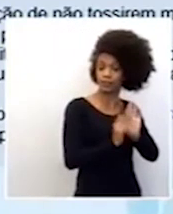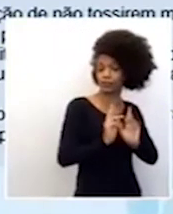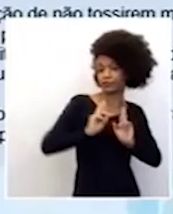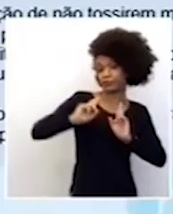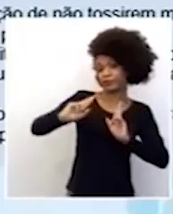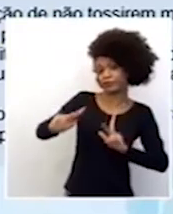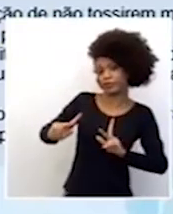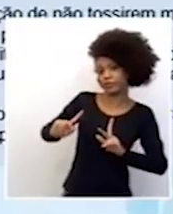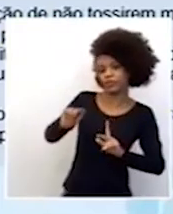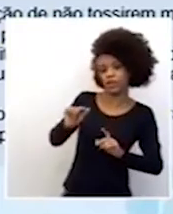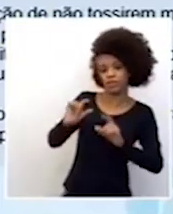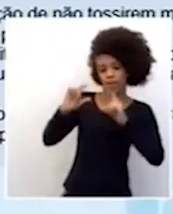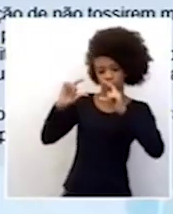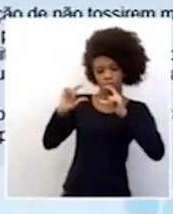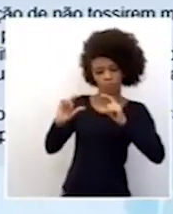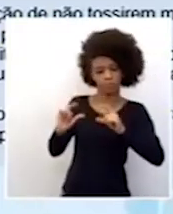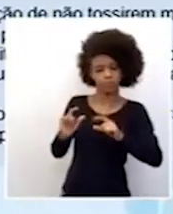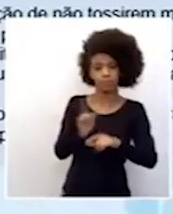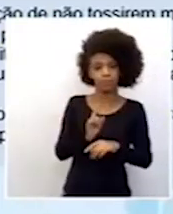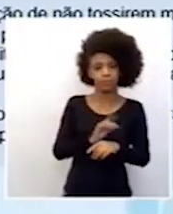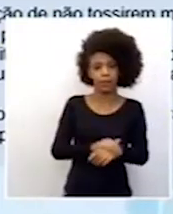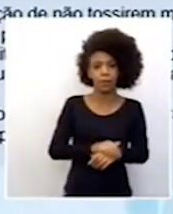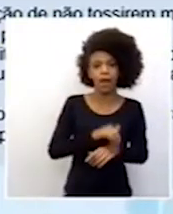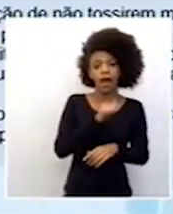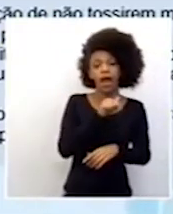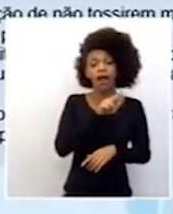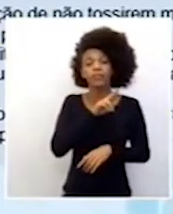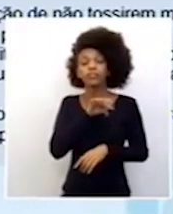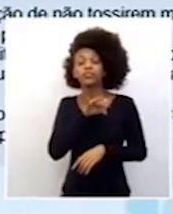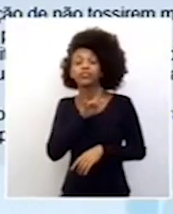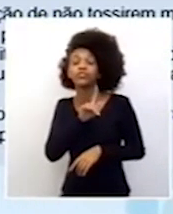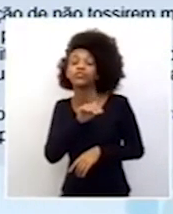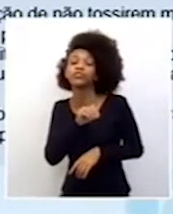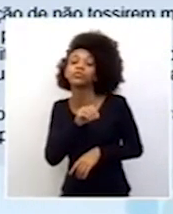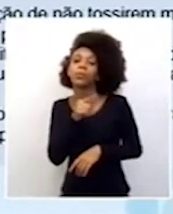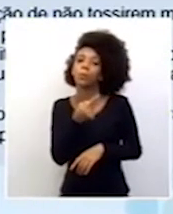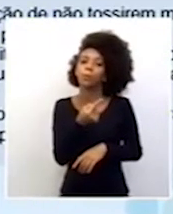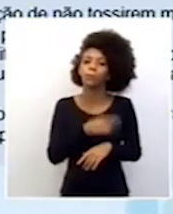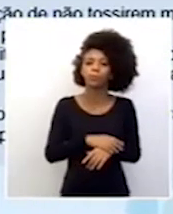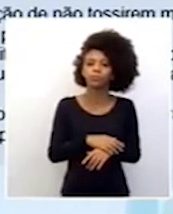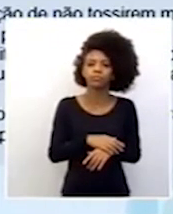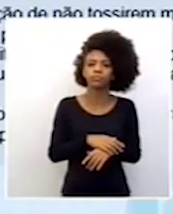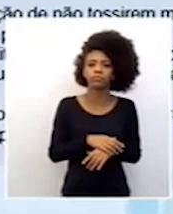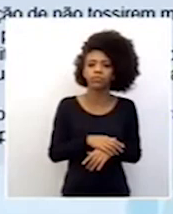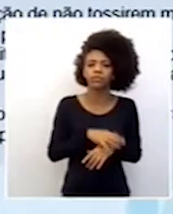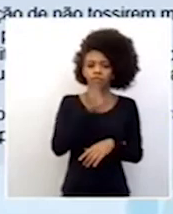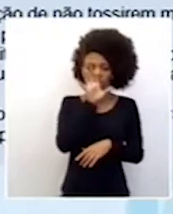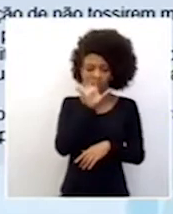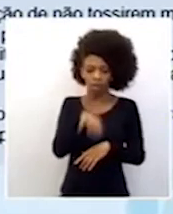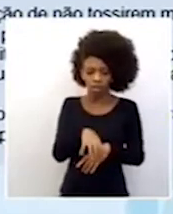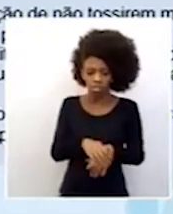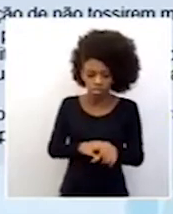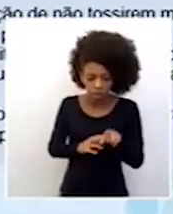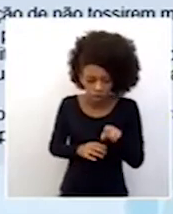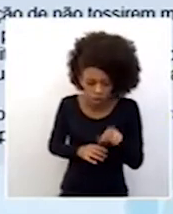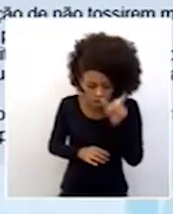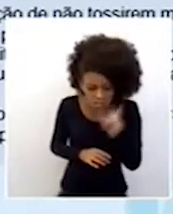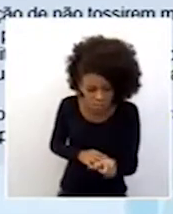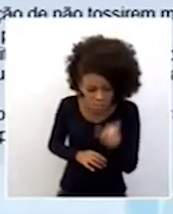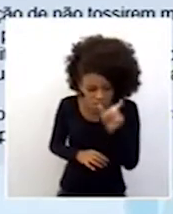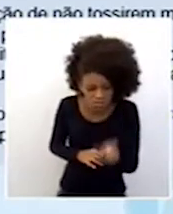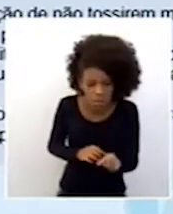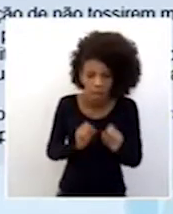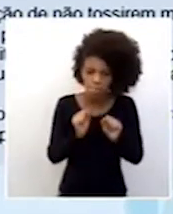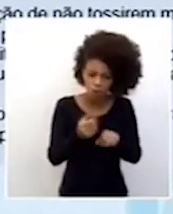diferente, ele não vai colocar só parágrafos, ele começa lá. Artigo 1 dos encatarroados. Os encatarroados podem entrar